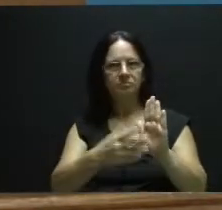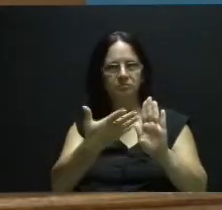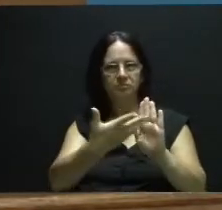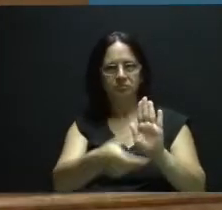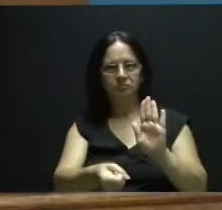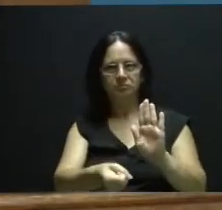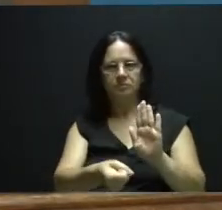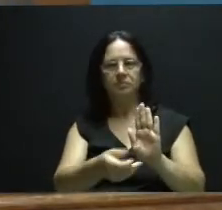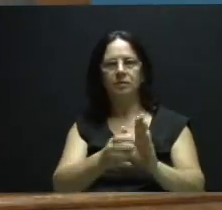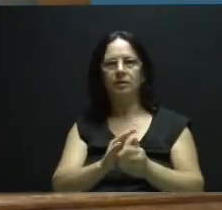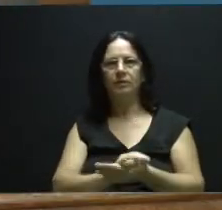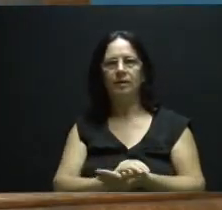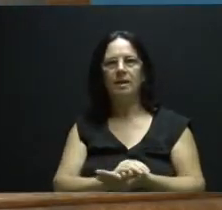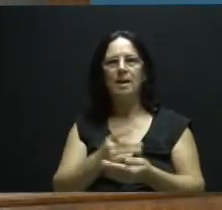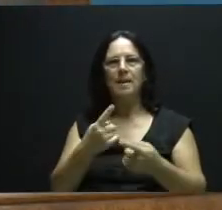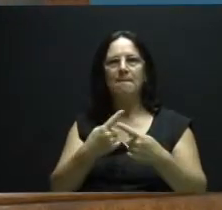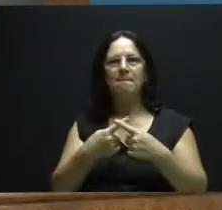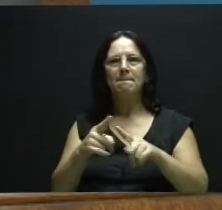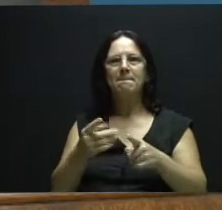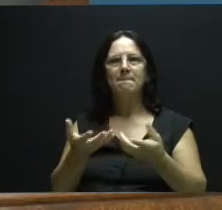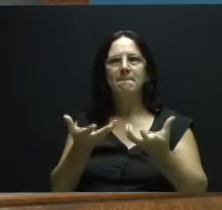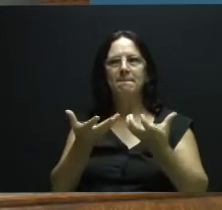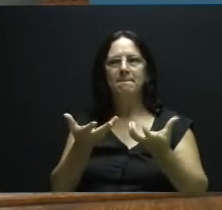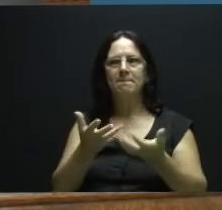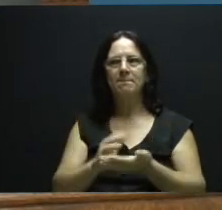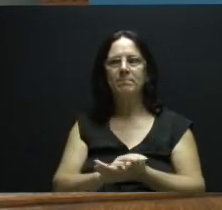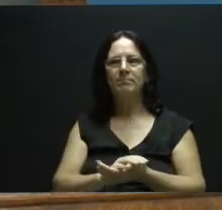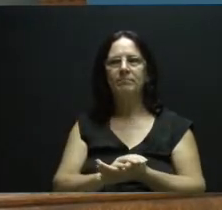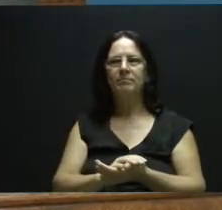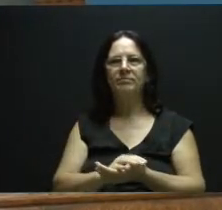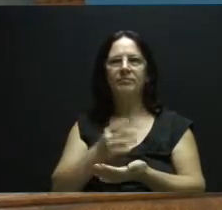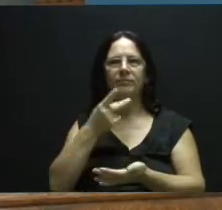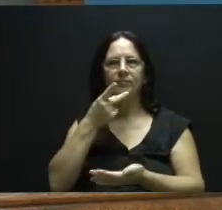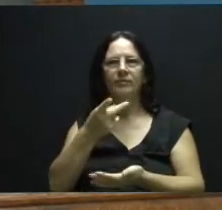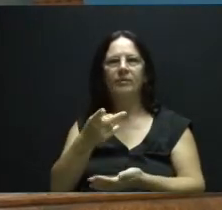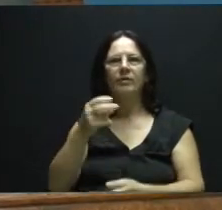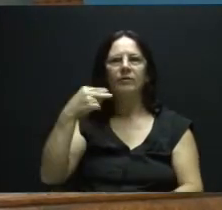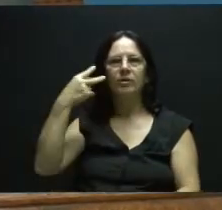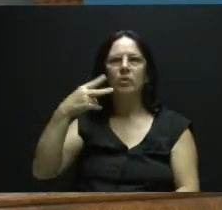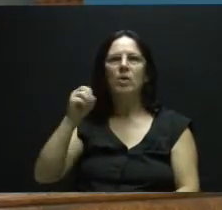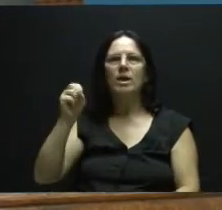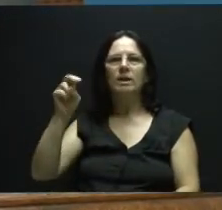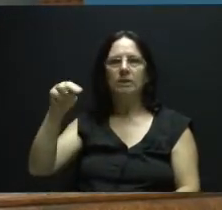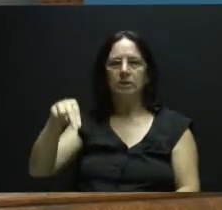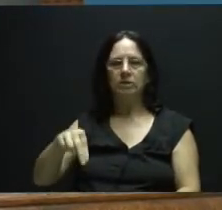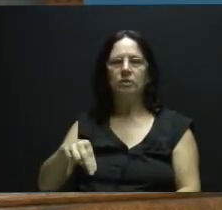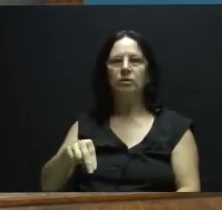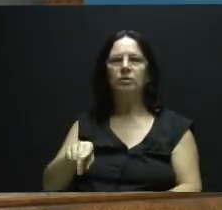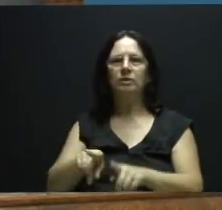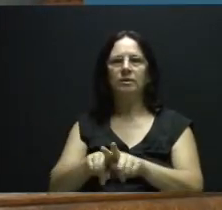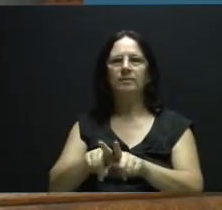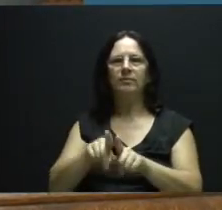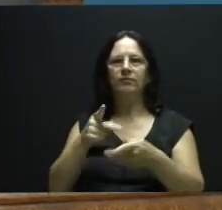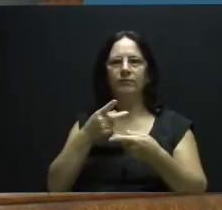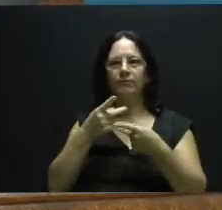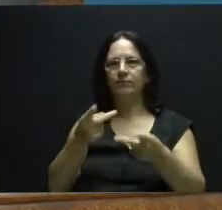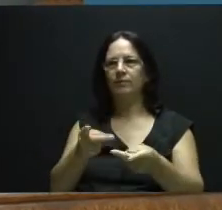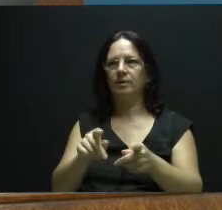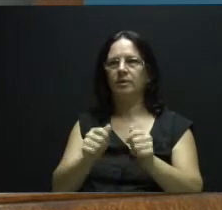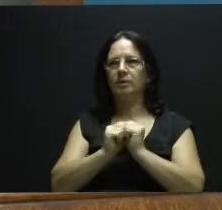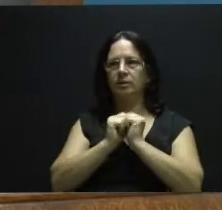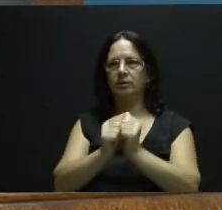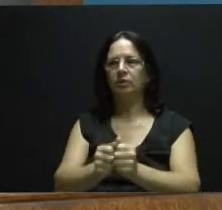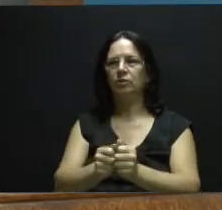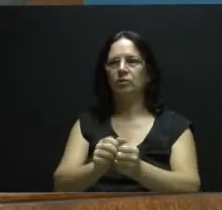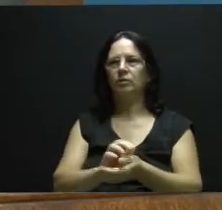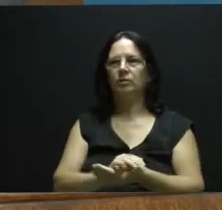mas eu quero falar para o vereador o anderson que quando a vossa excelência que falei que está do nosso lado